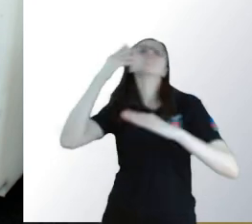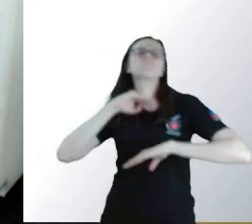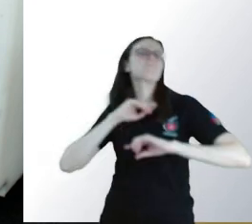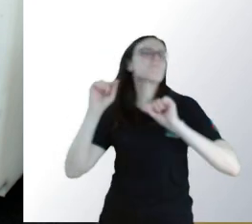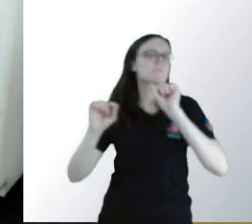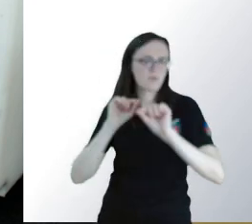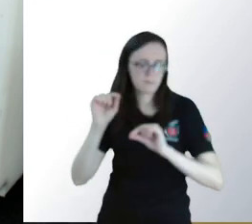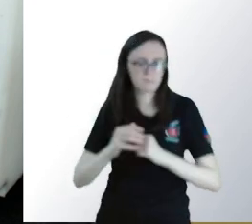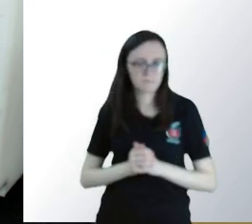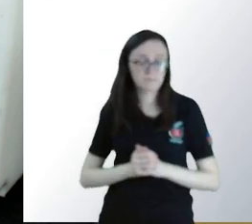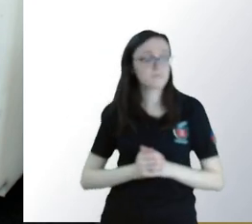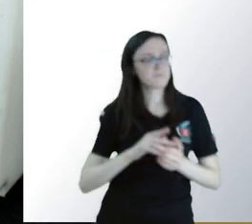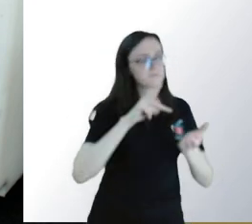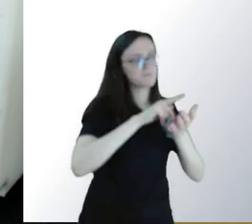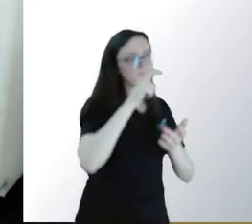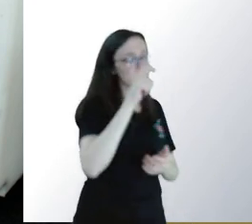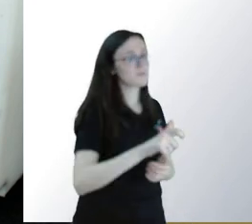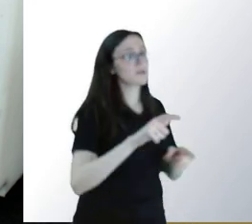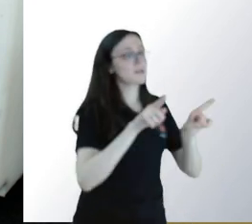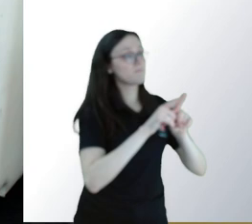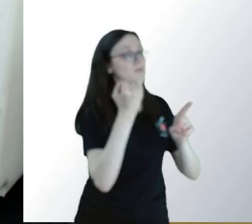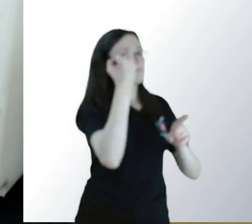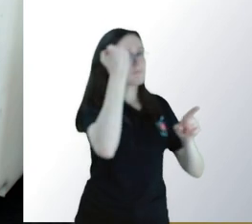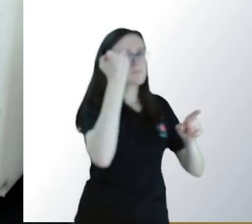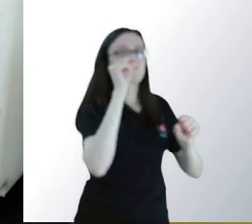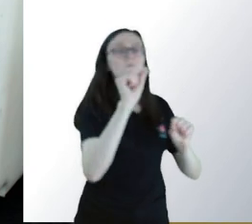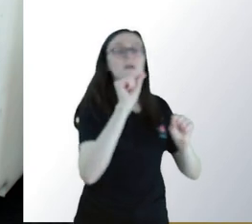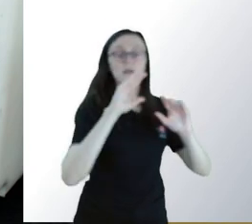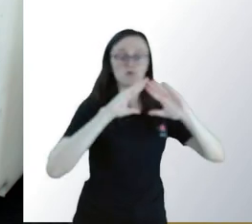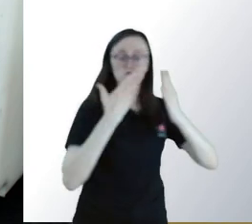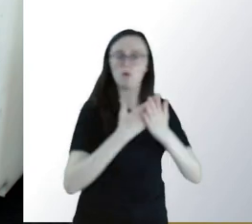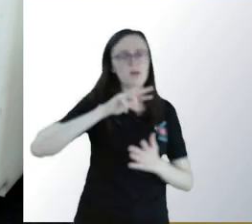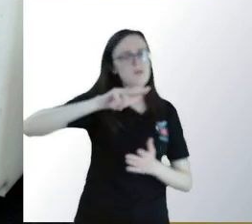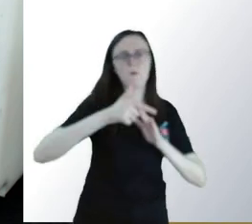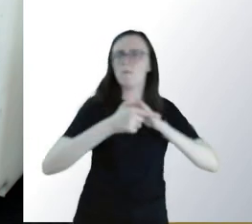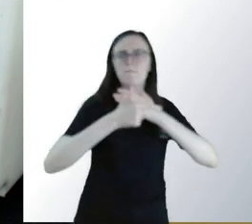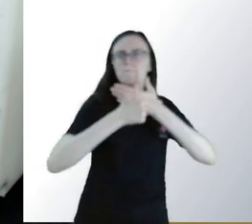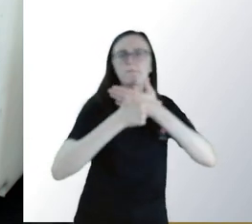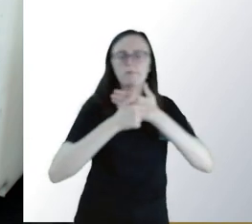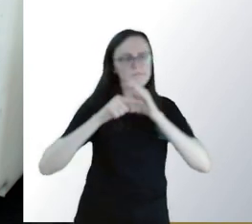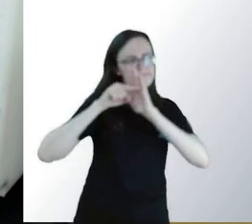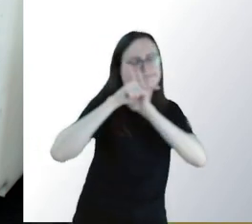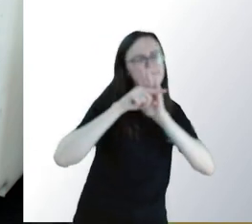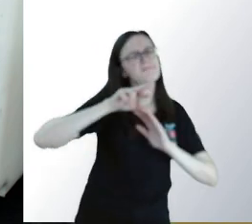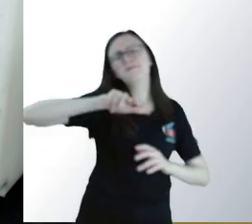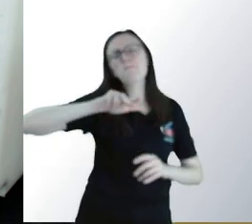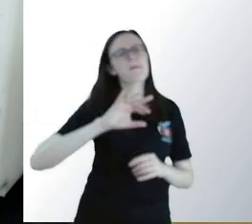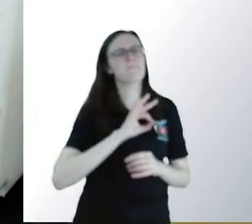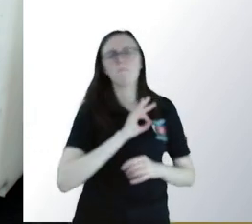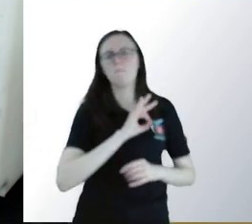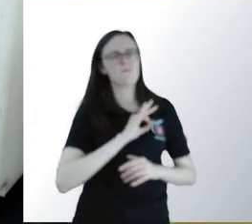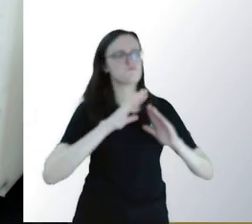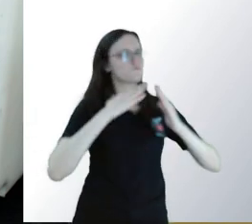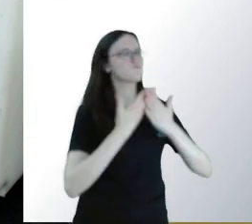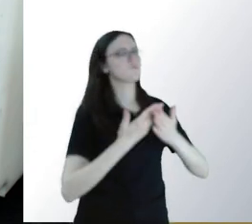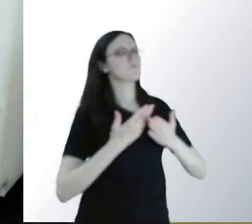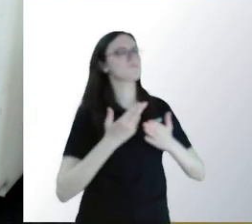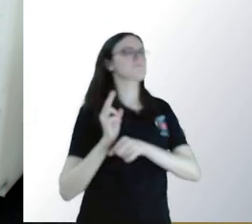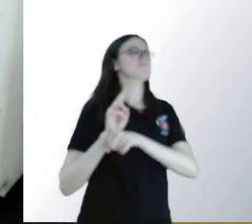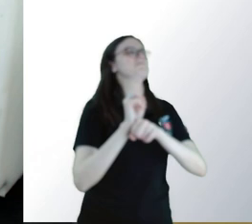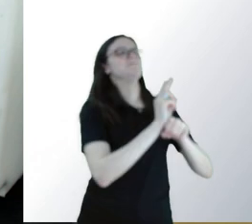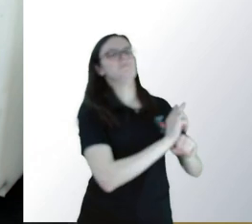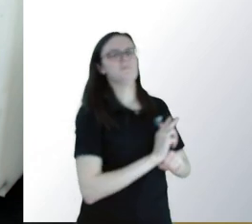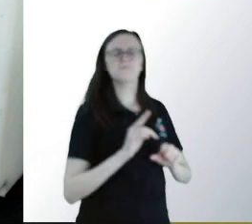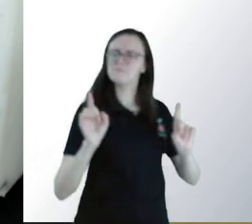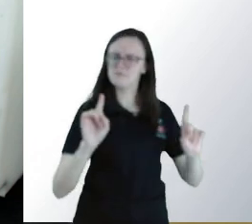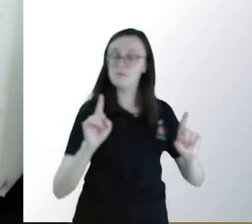E entender também, reforçar, né, que a escola não tem esse papel de investigar, né? nem é policial para fazer esse papel, né?